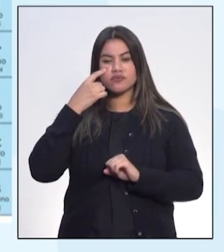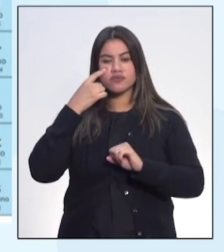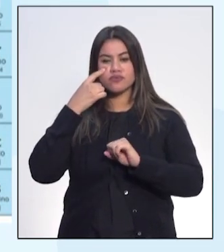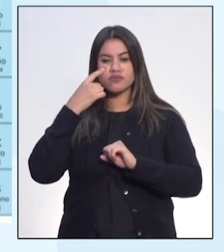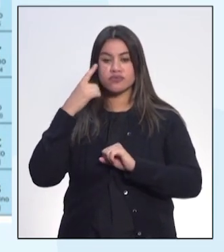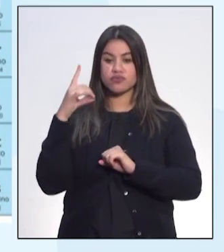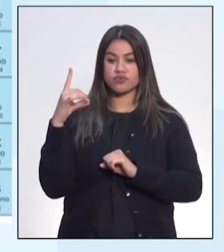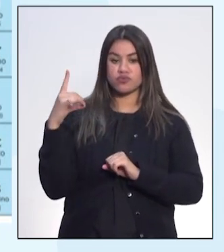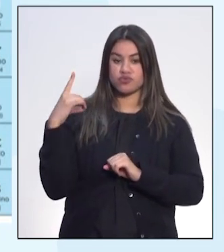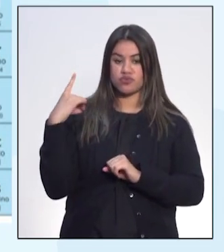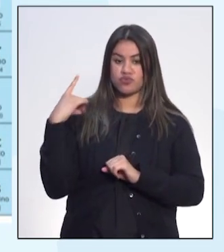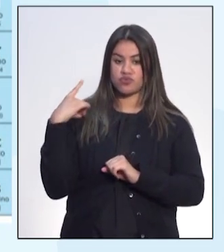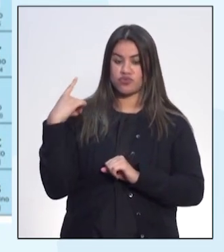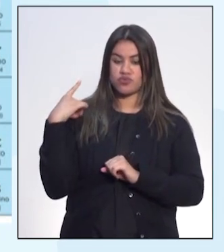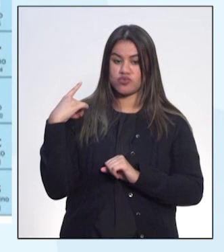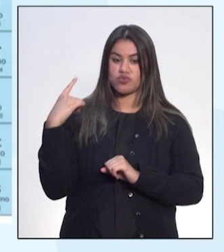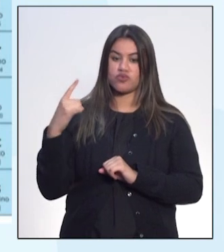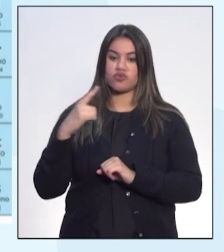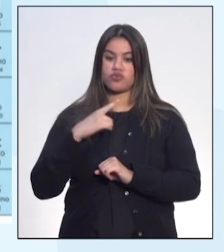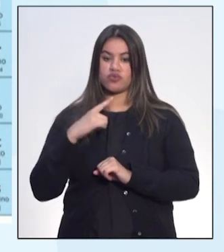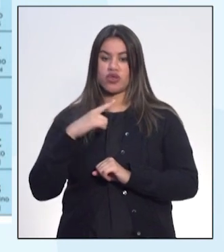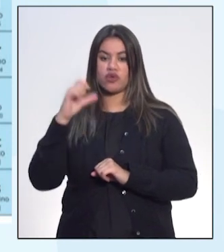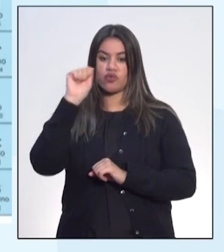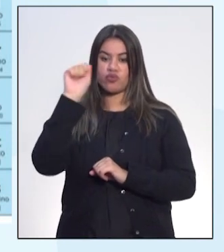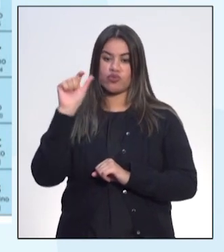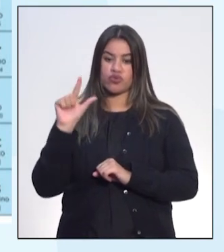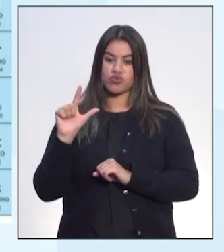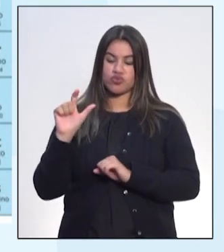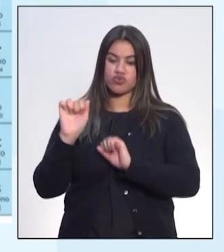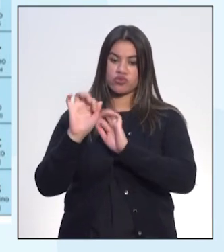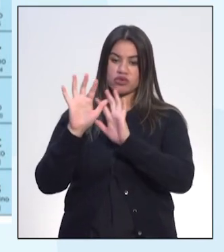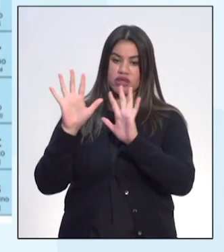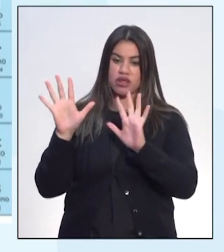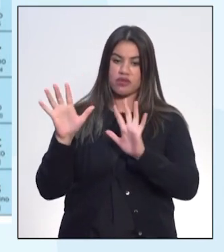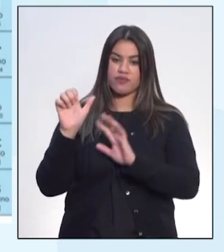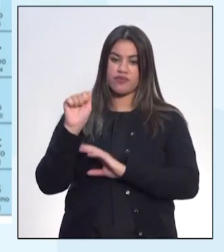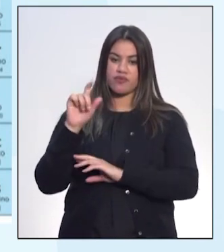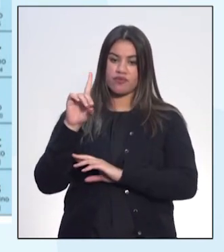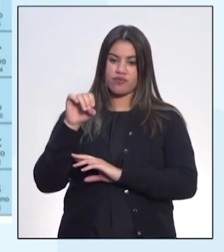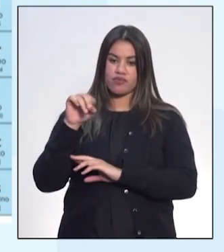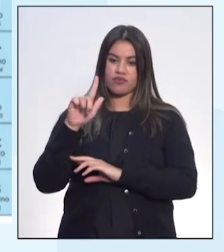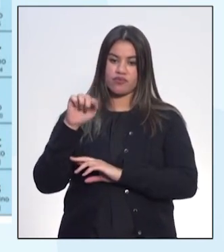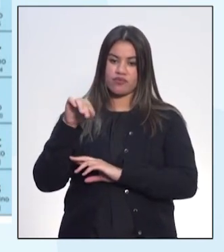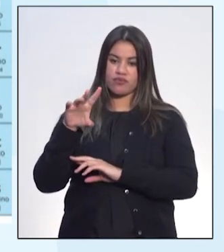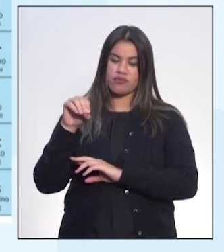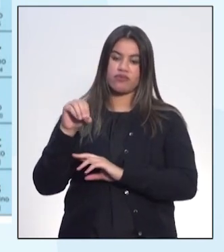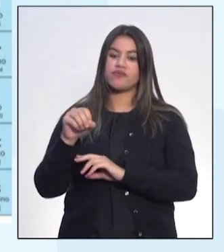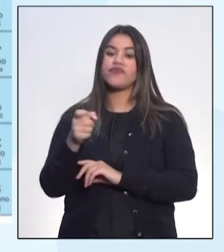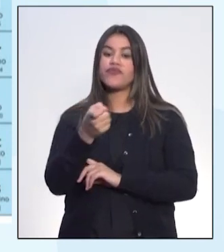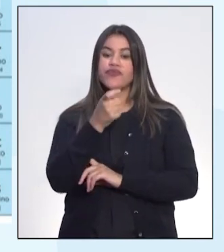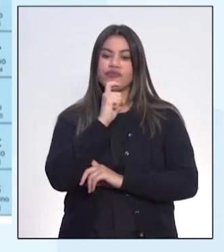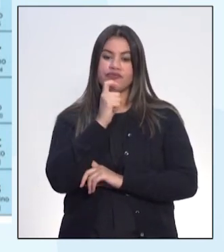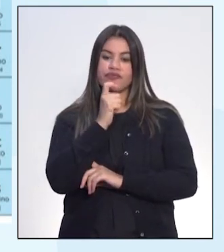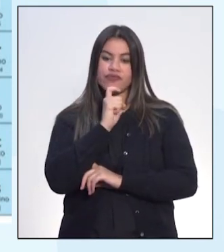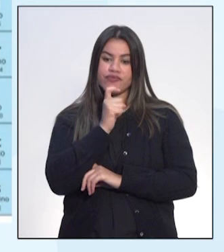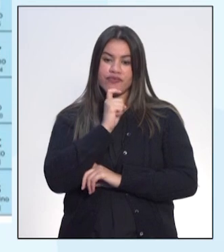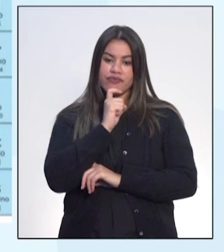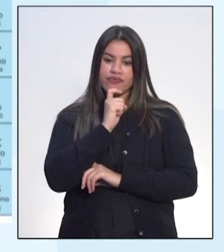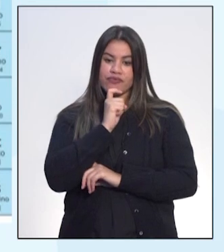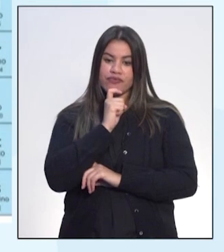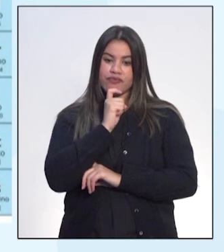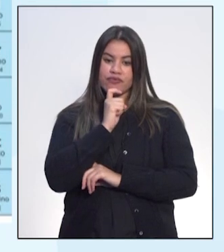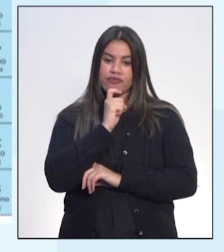seu lado direito, eu tenho lá o azul claro, que são os halogênios. Eu tenho o verde, que são os